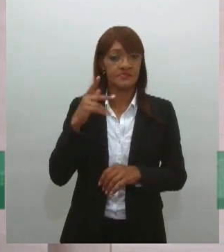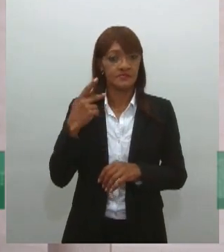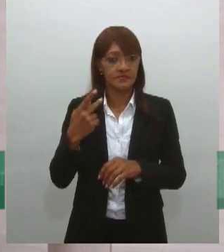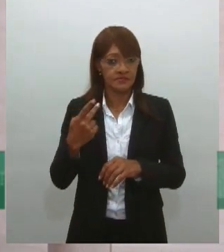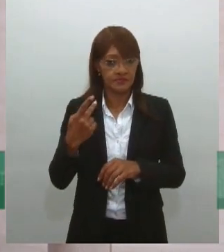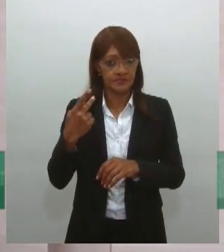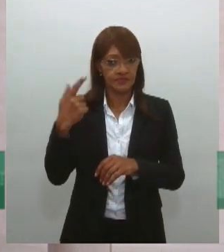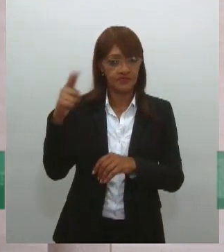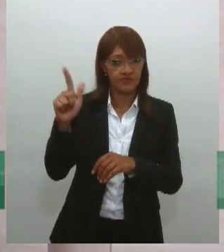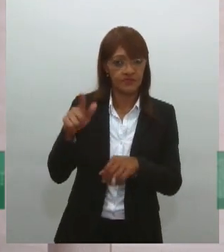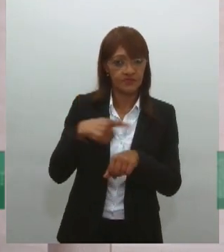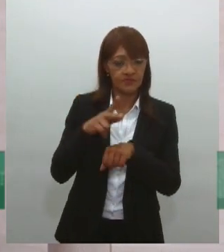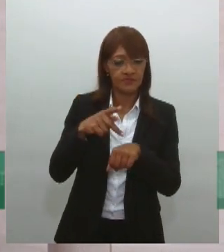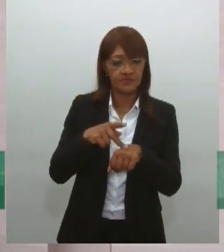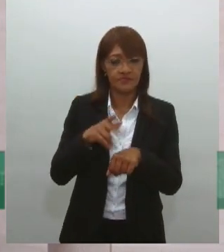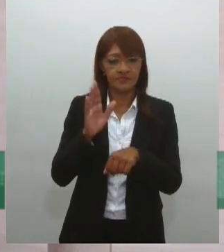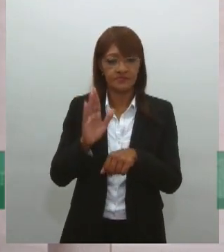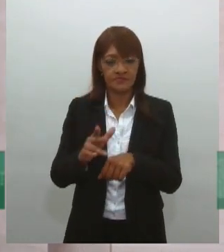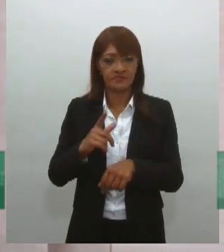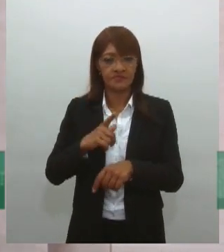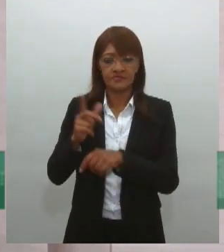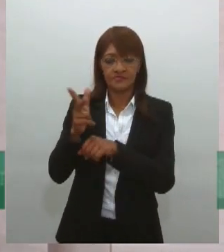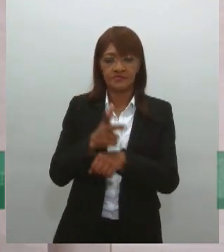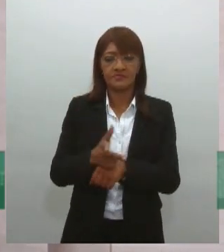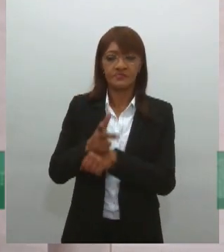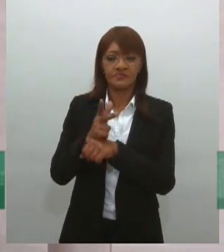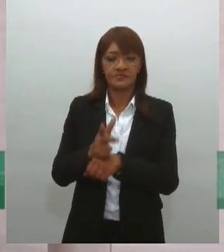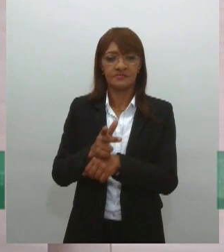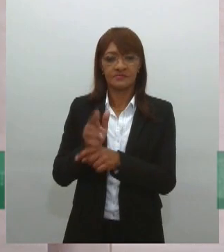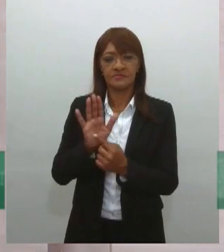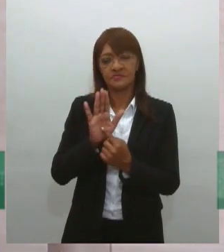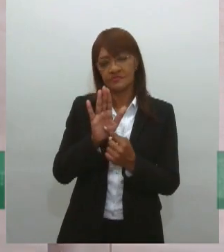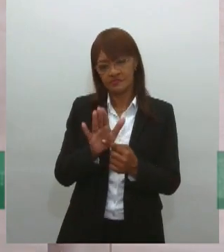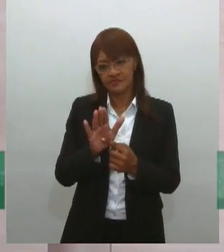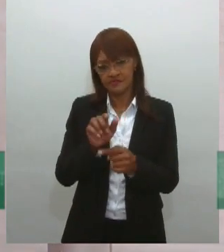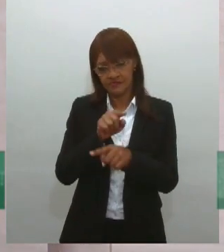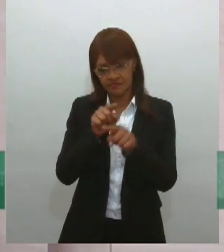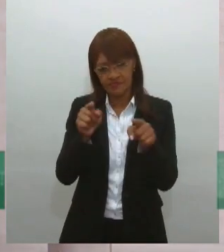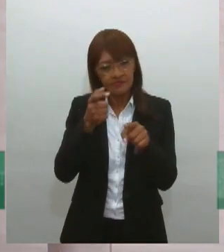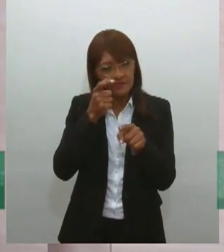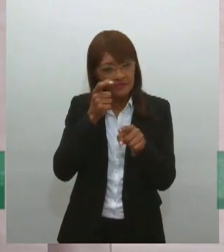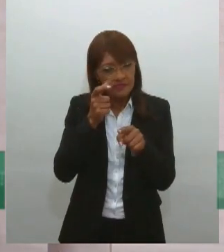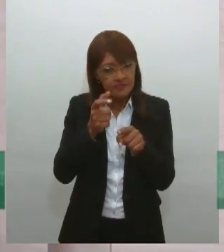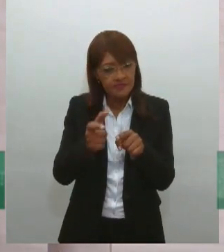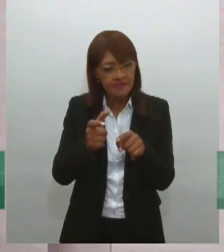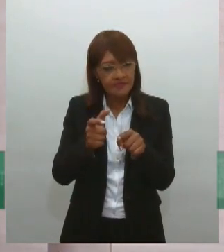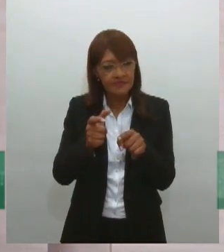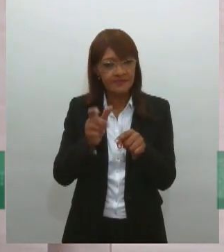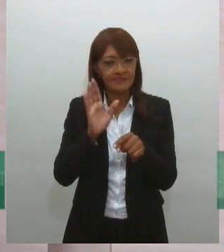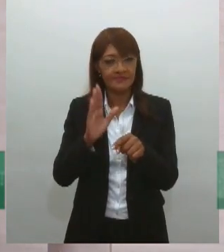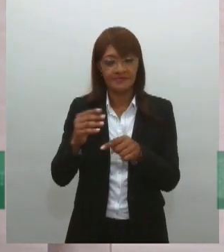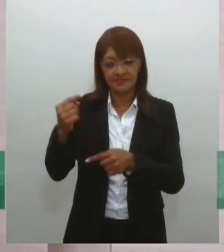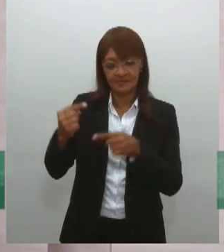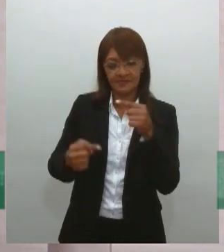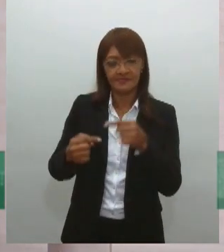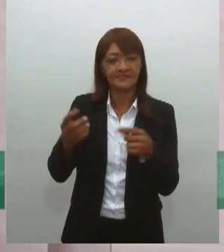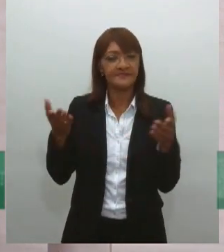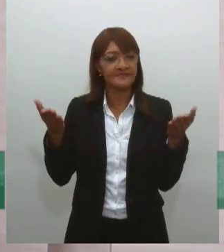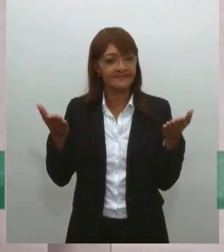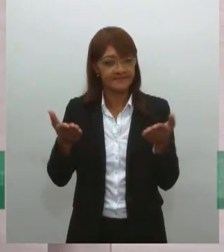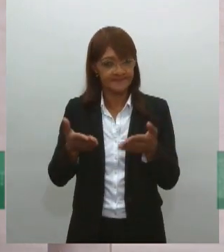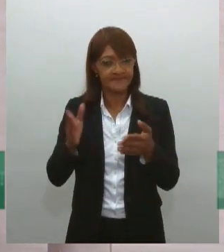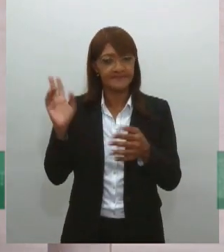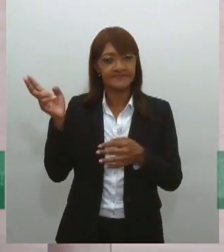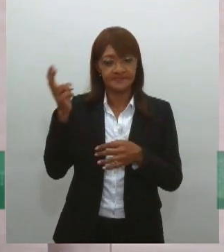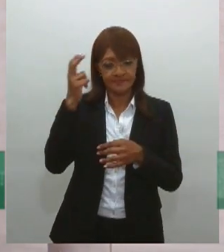publicado em seu canal oficial e a gente trouxe um trechinho para você conferir e abrir o nosso debate de hoje sobre a cultura